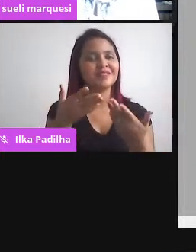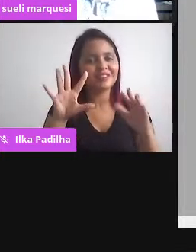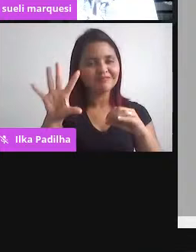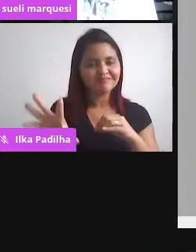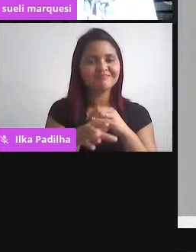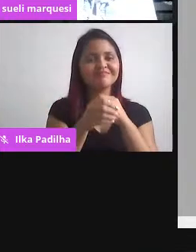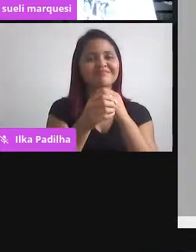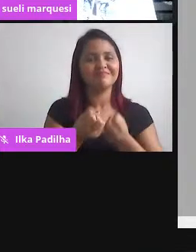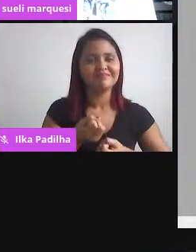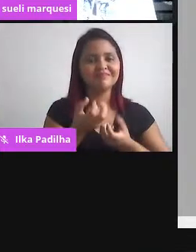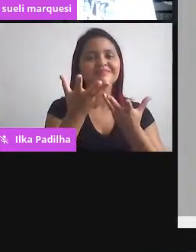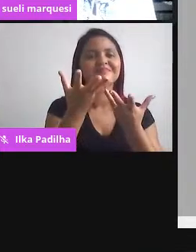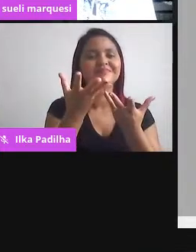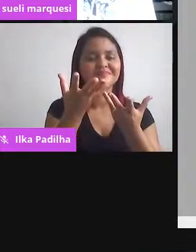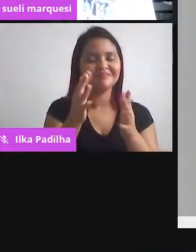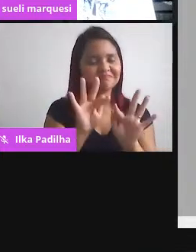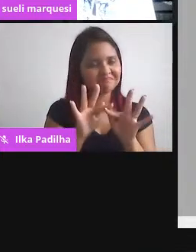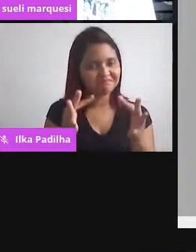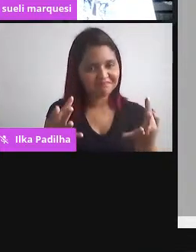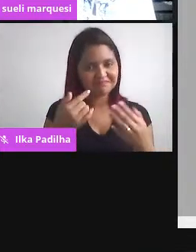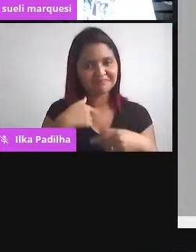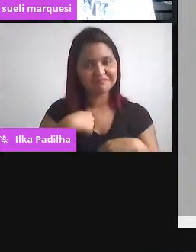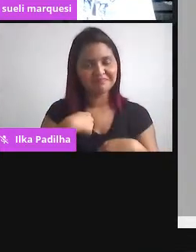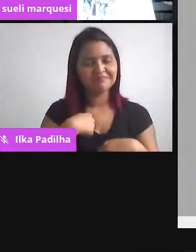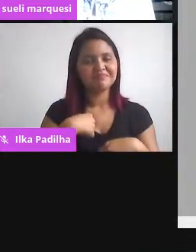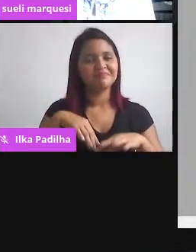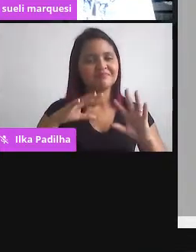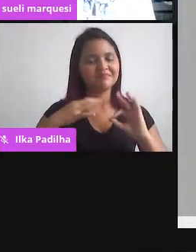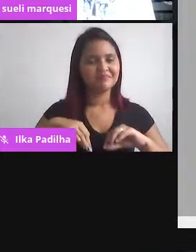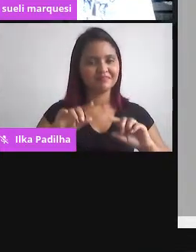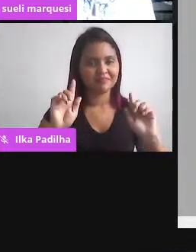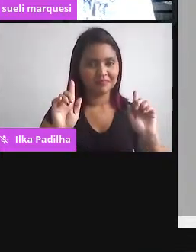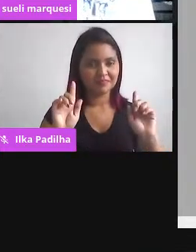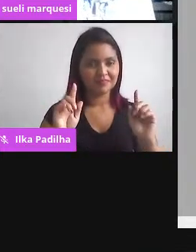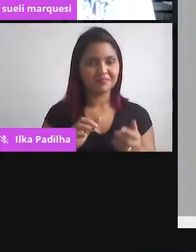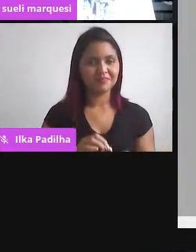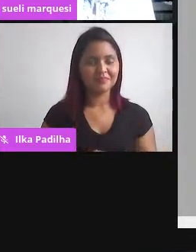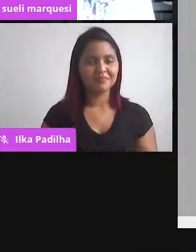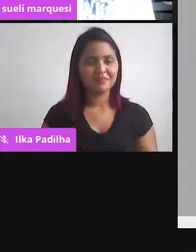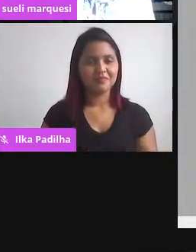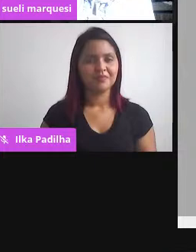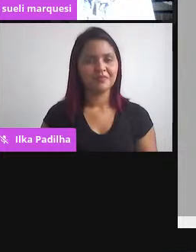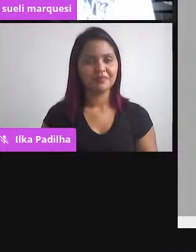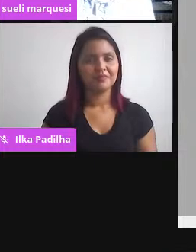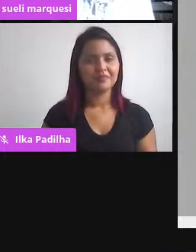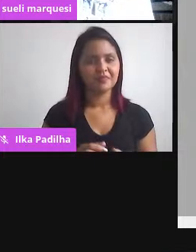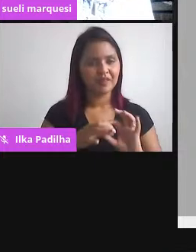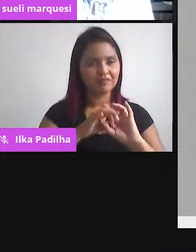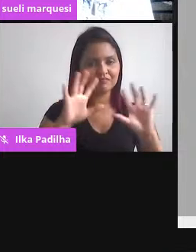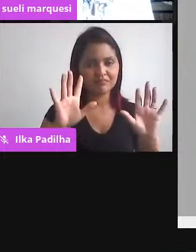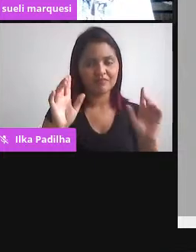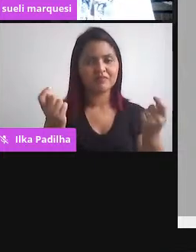contribuição, eu me coloco à disposição e eu deixei aí para vocês, da